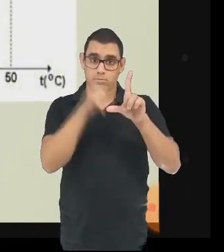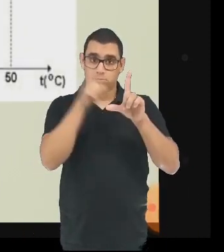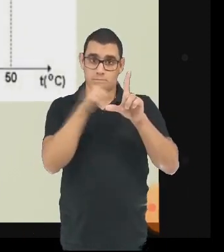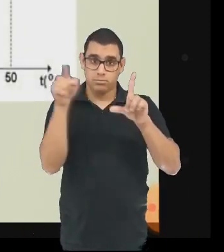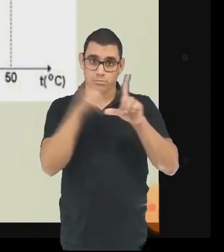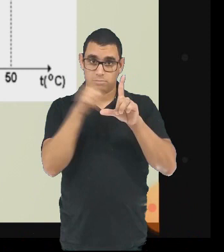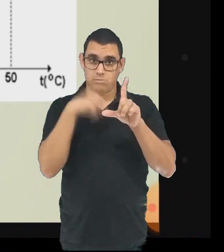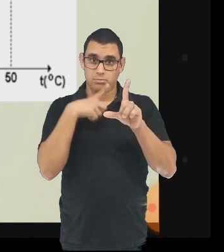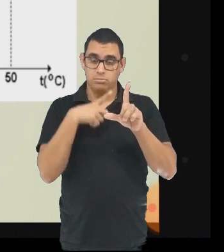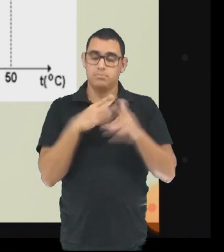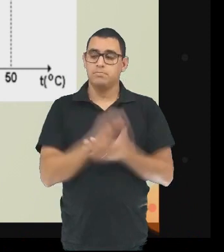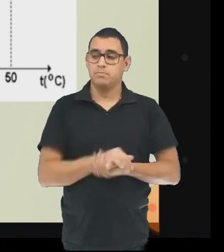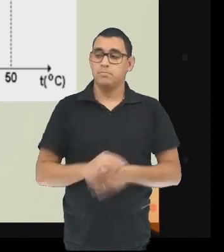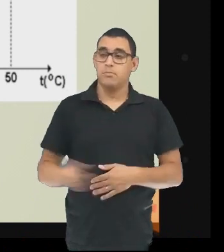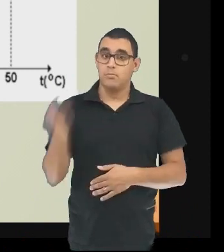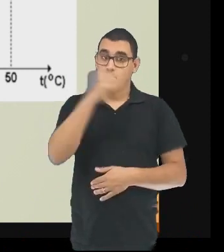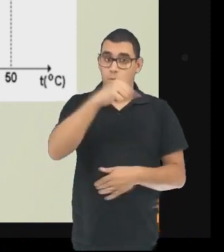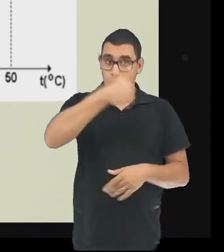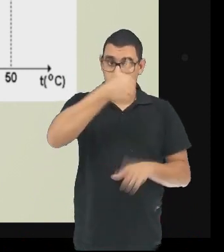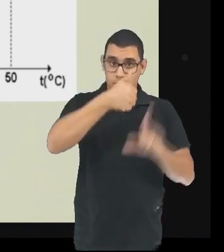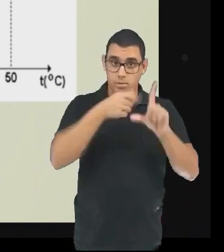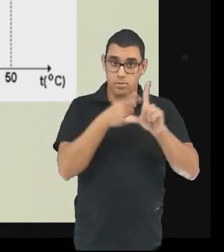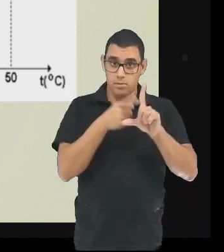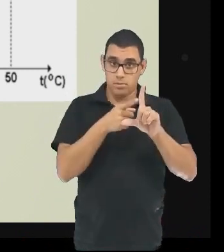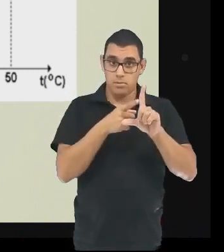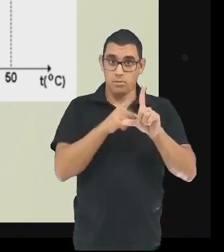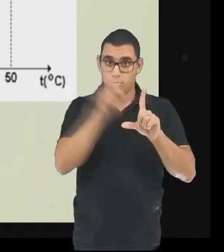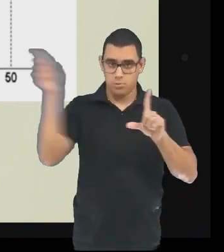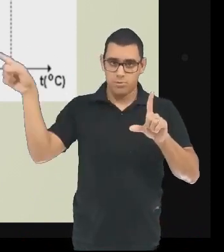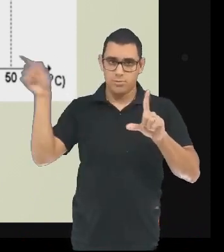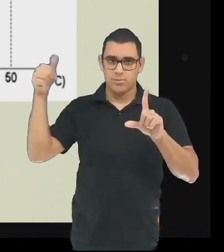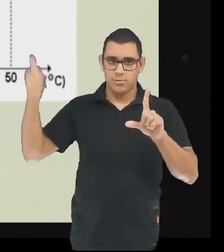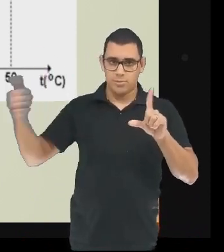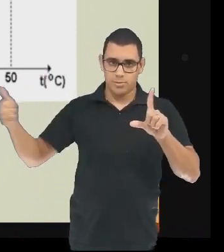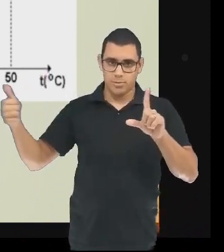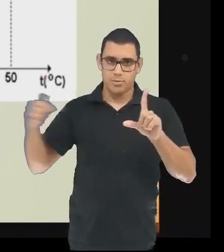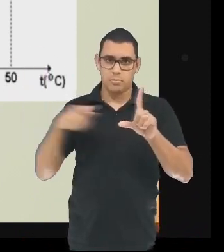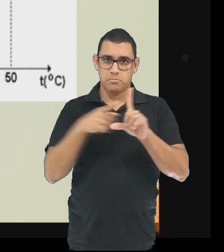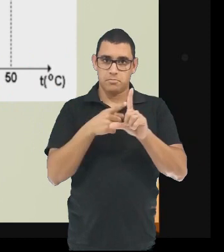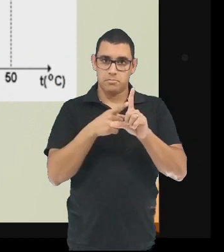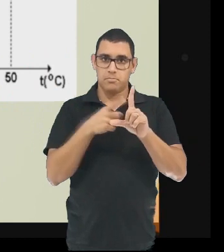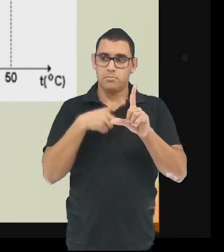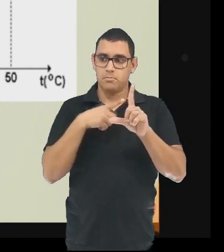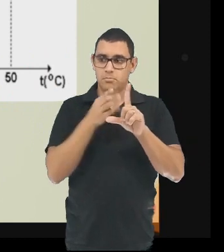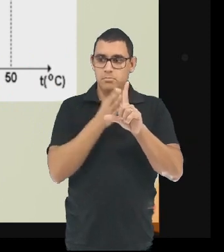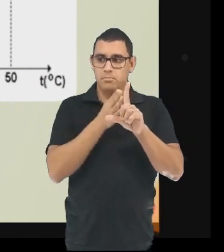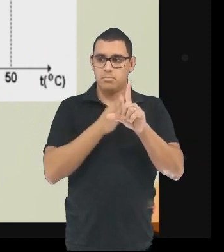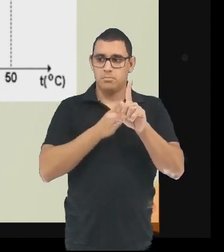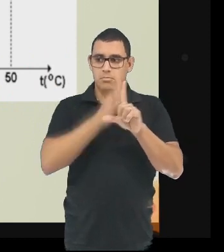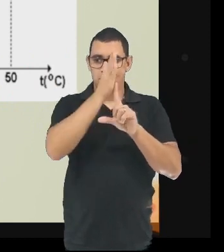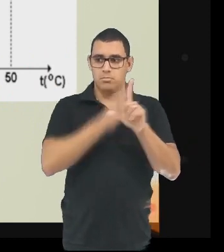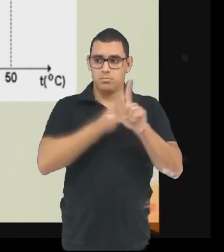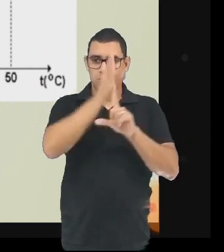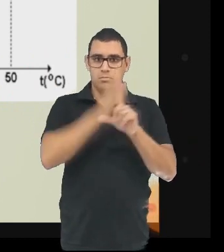Então, vamos observar esses dois gráficos que eu coloquei de exemplo. Então, o primeiro gráfico, ele apresenta